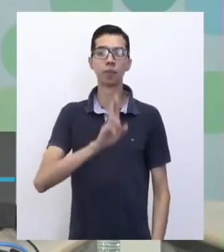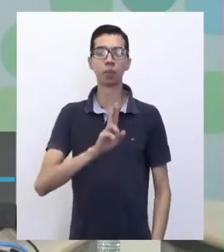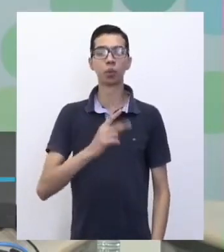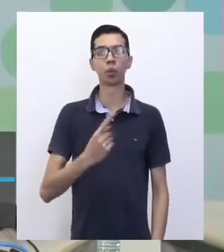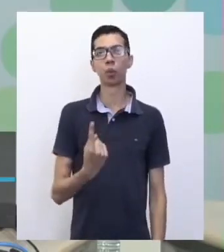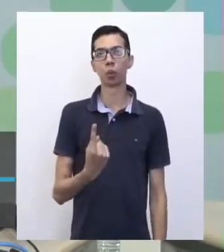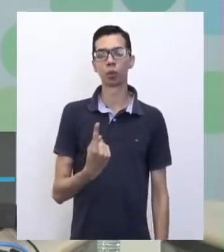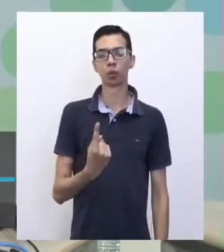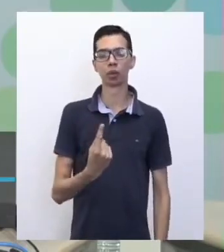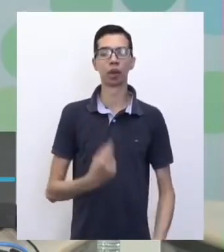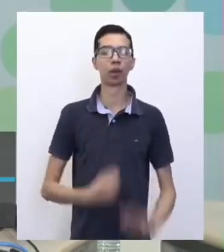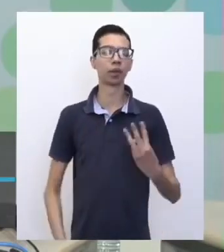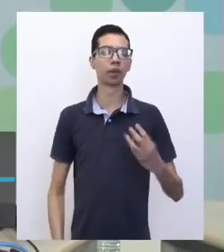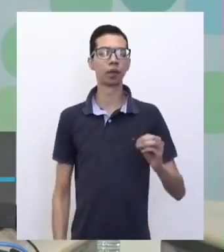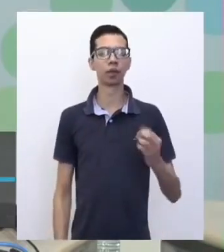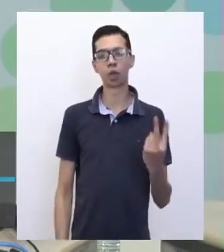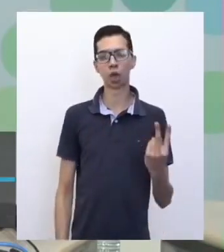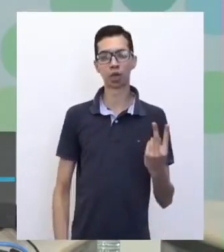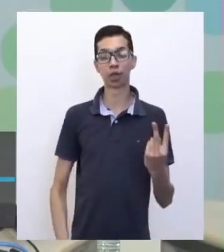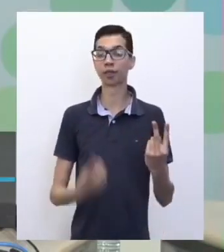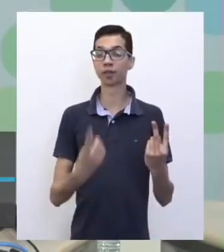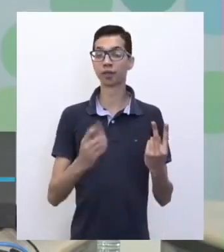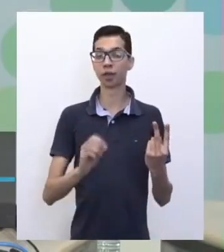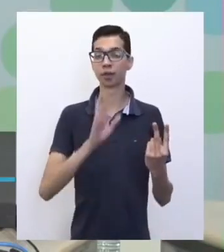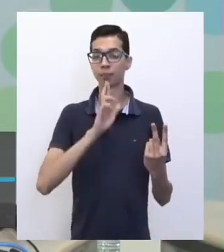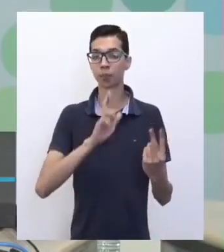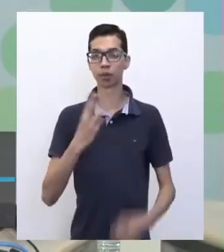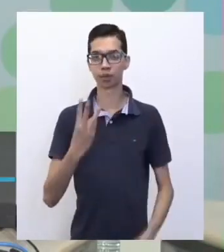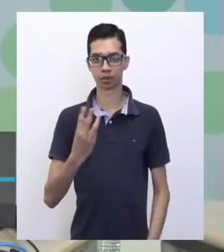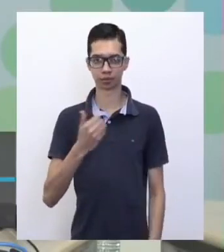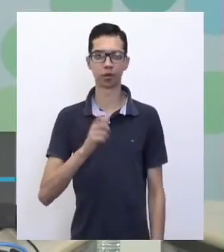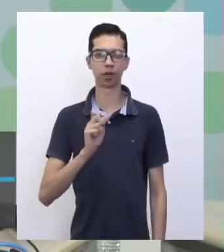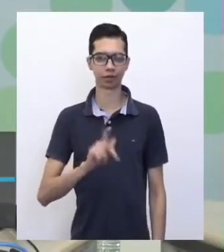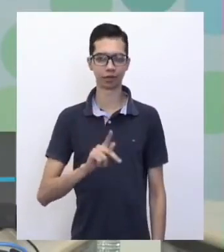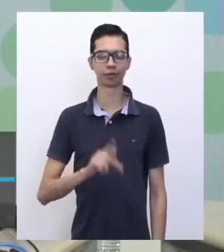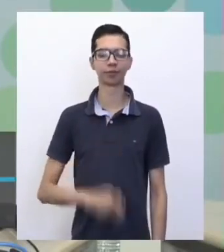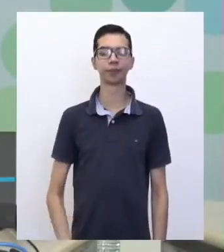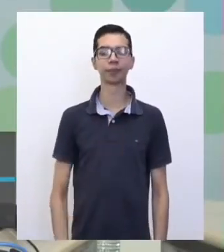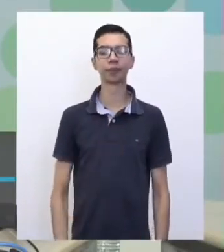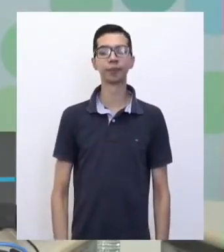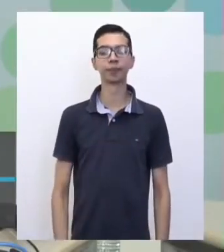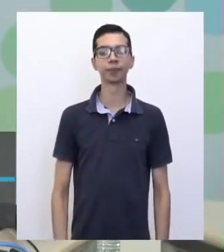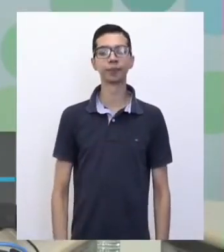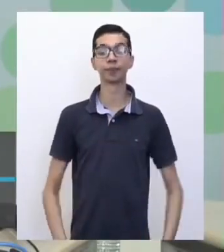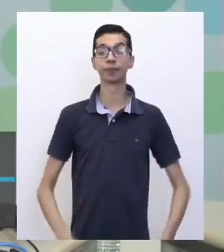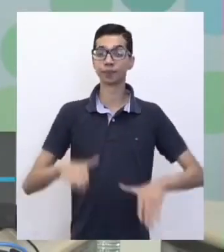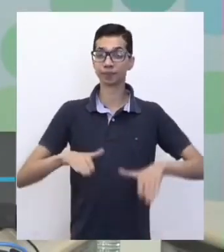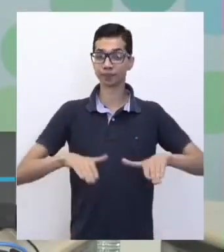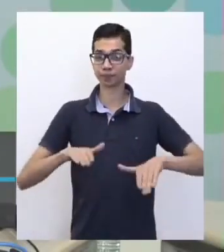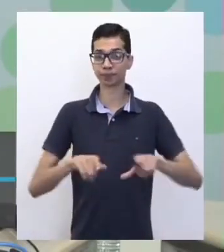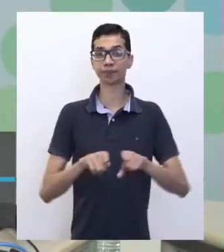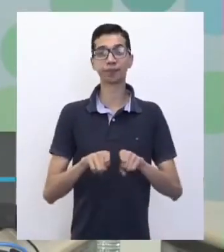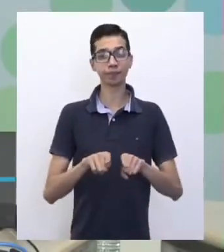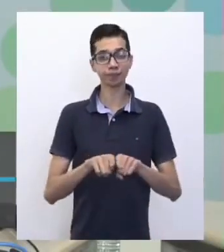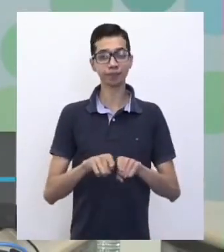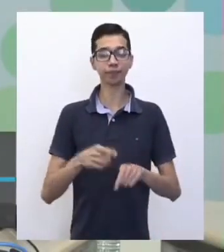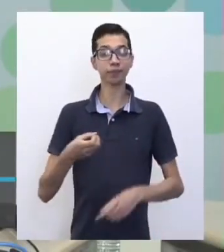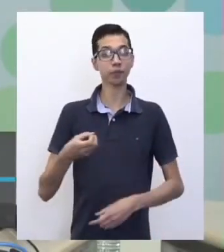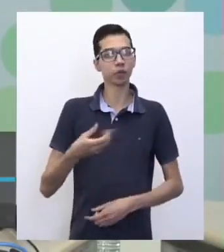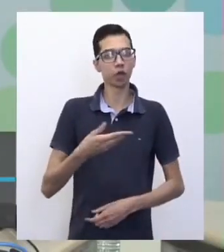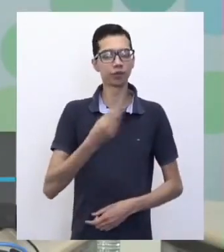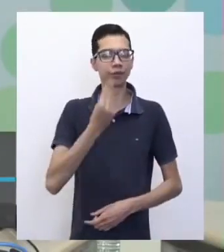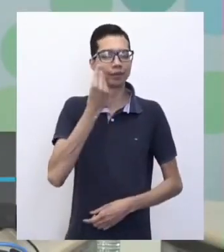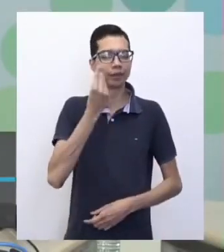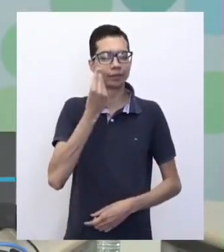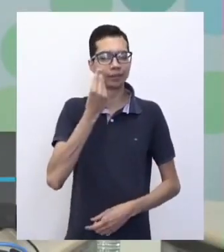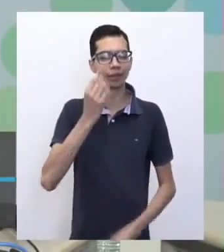30 a resposta 2, 10 a resposta 3, tá bom? O que pode acontecer, turma, às vezes, como isso é uma coisa nova aqui no Centro de